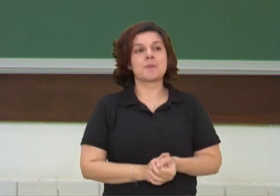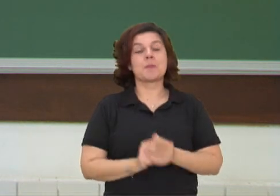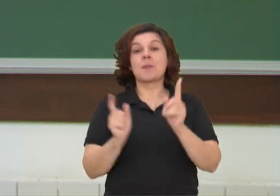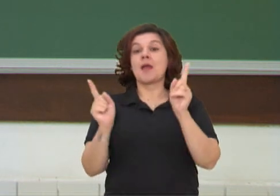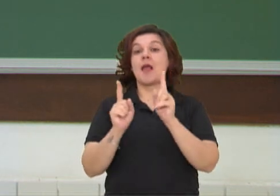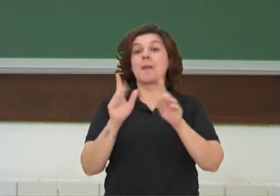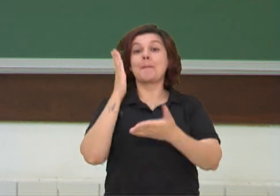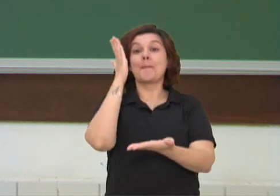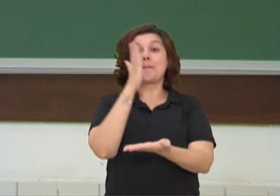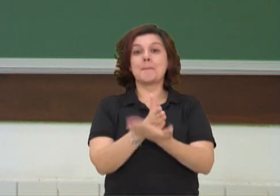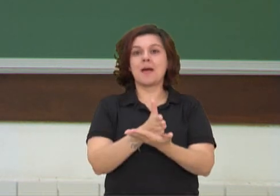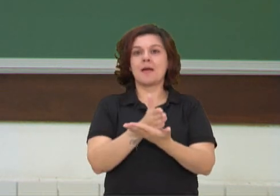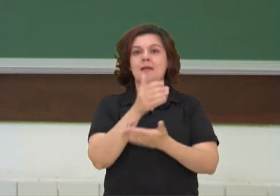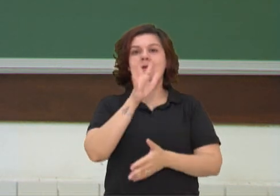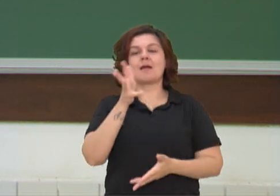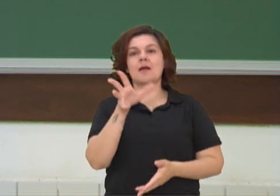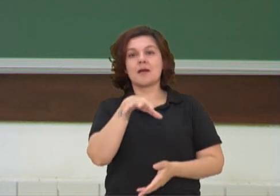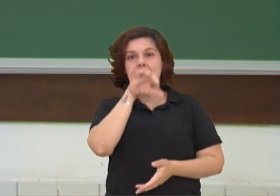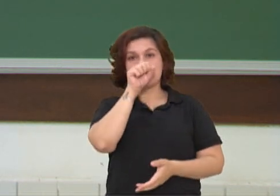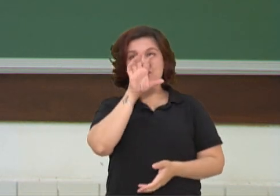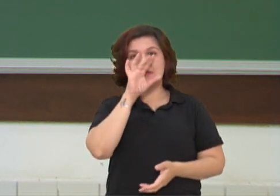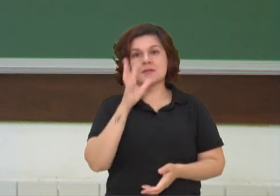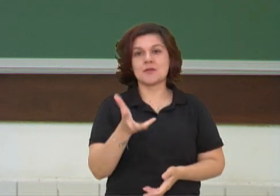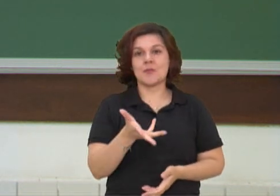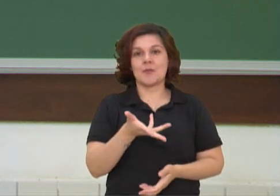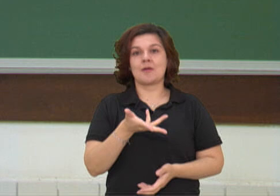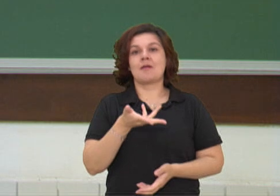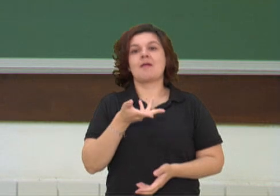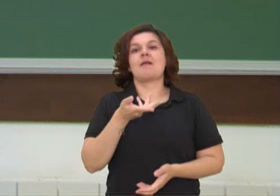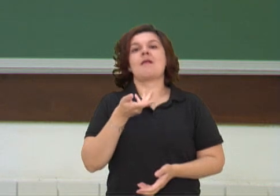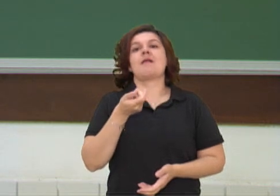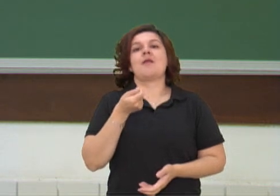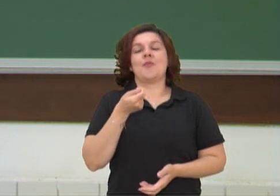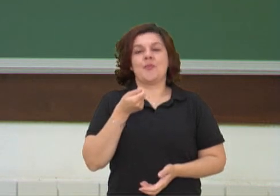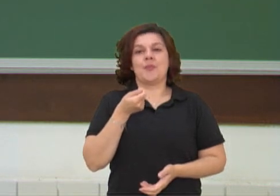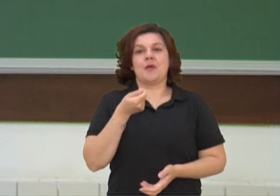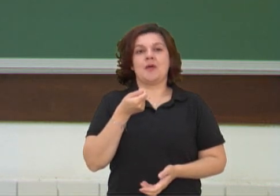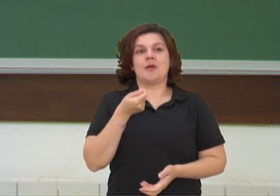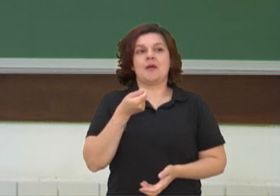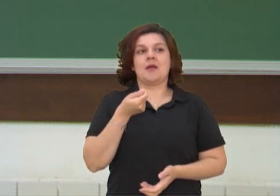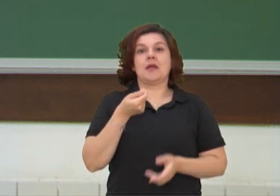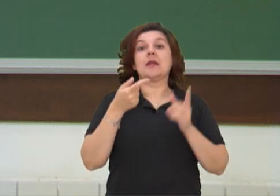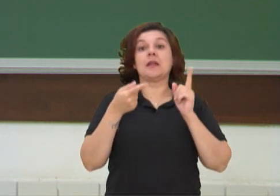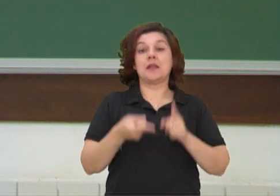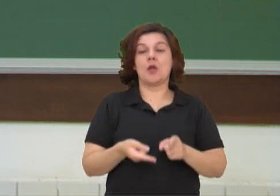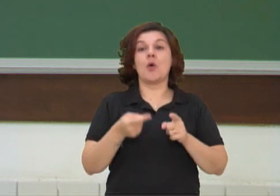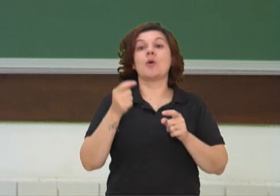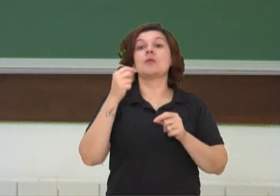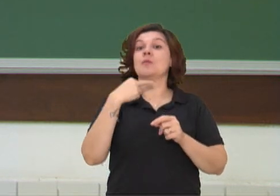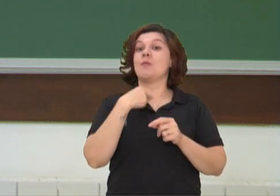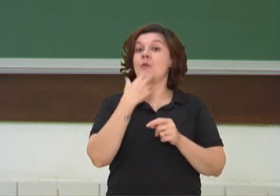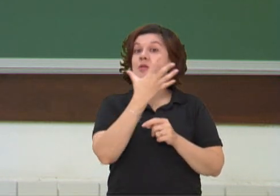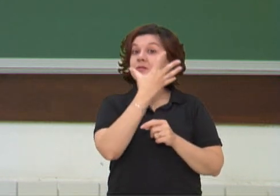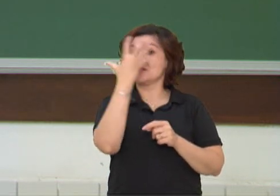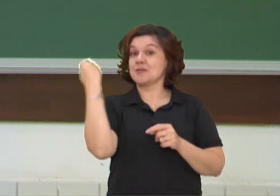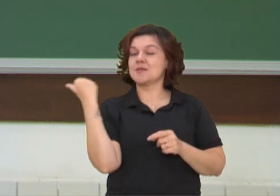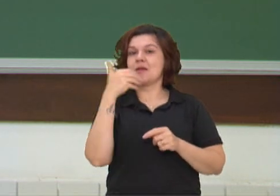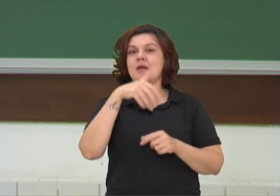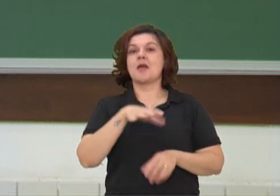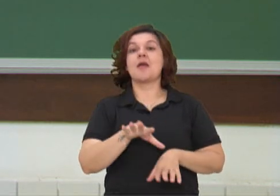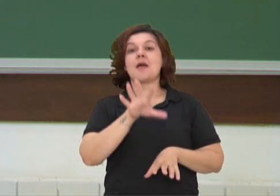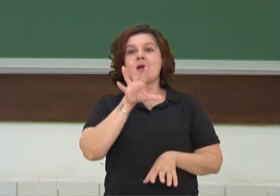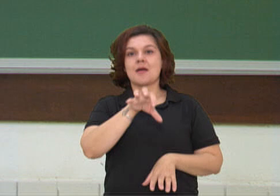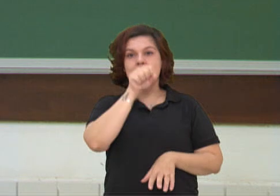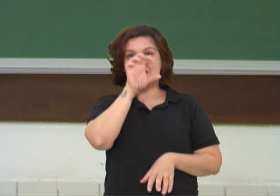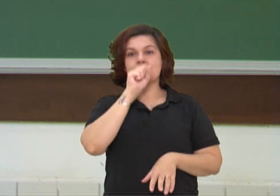um exercício aeróbico, porque o nosso corpo, para ser um exercício aeróbico, ele precisa ter, lembre-se, precisa ser de longa duração e